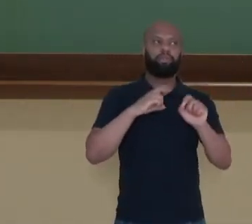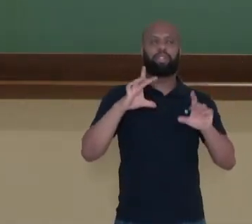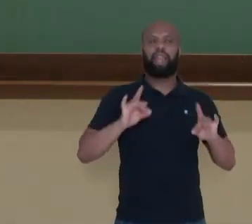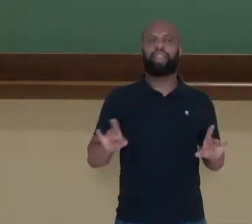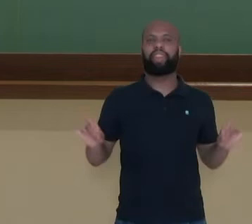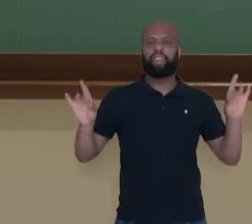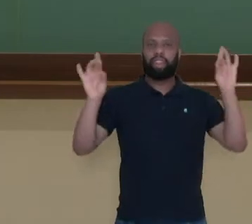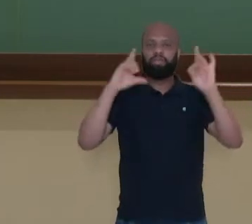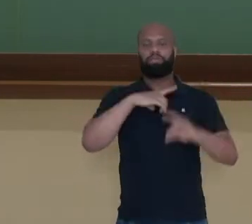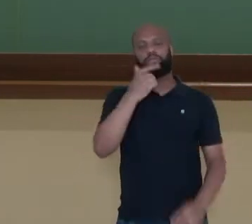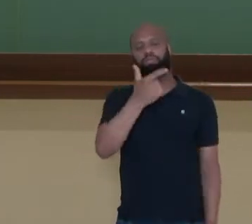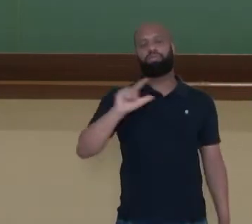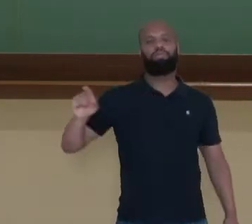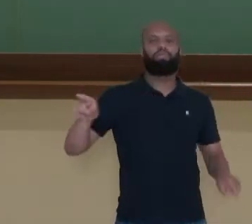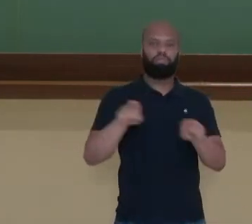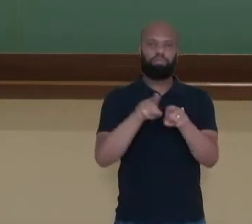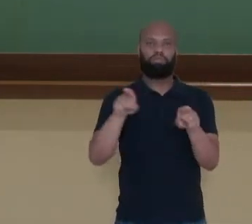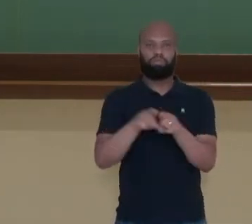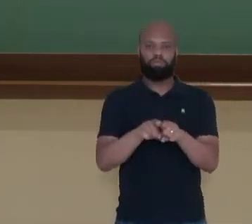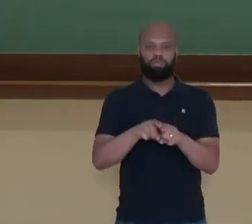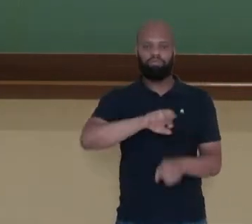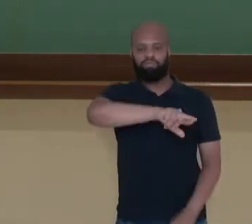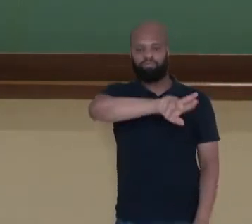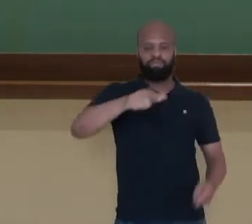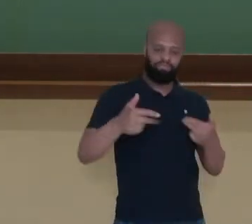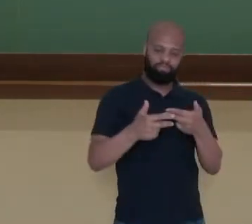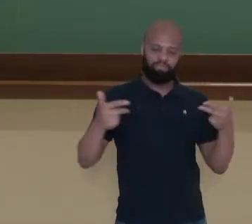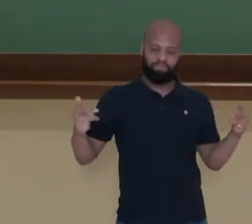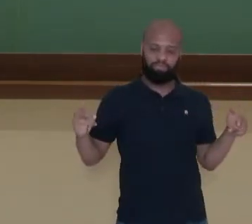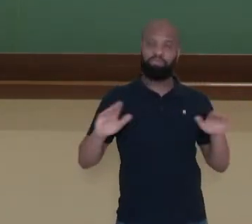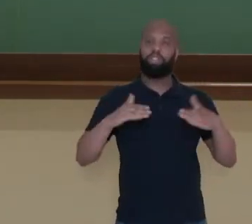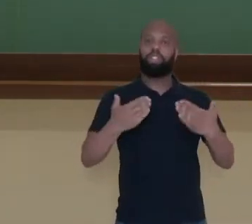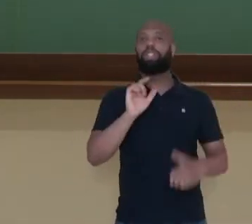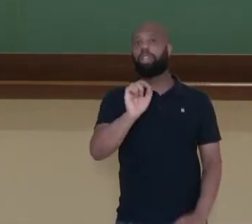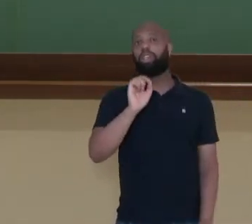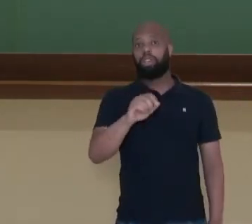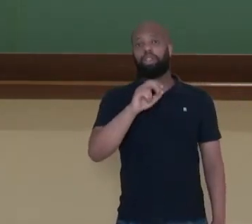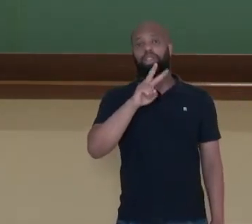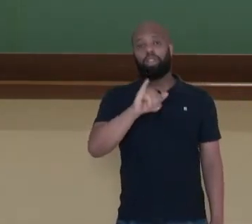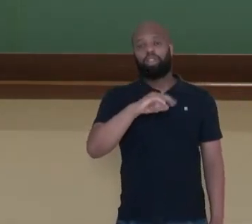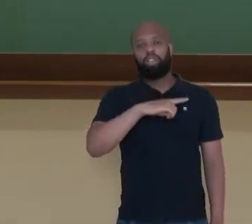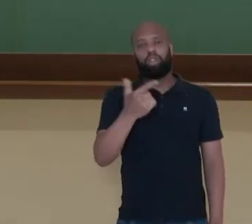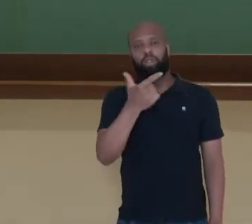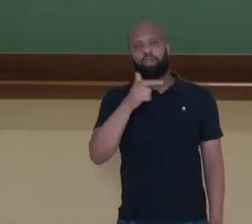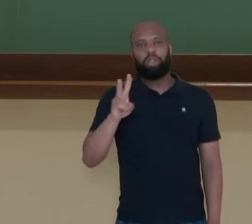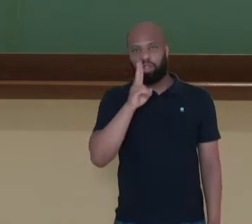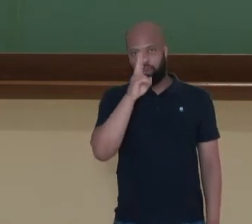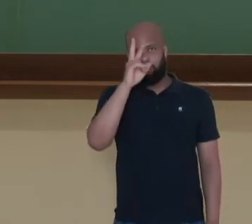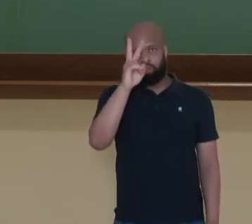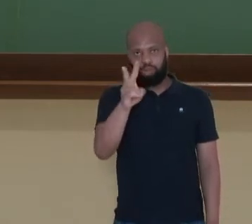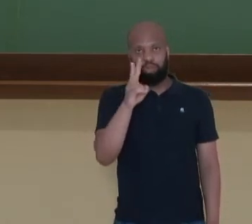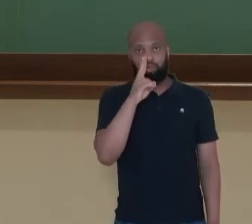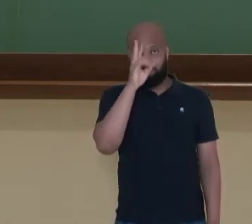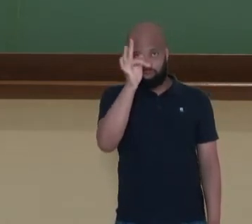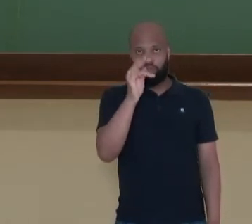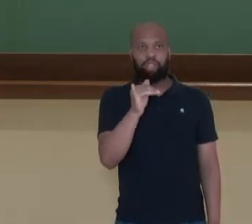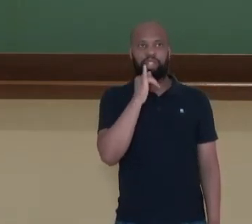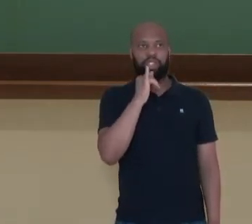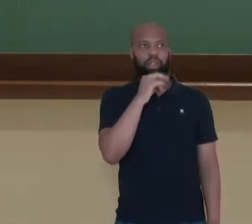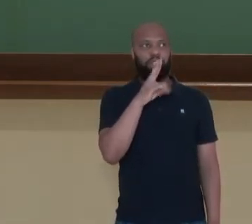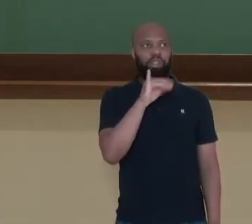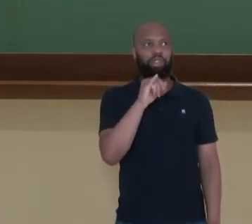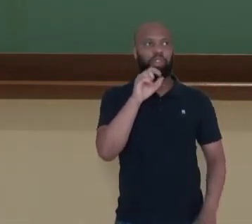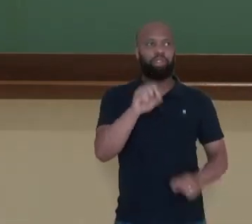outras variantes aqui. E essas outras variantes acabam tendo outras forças, como por exemplo a força de arrasto, quando a bolinha